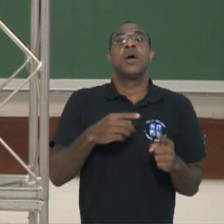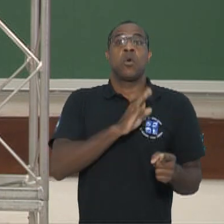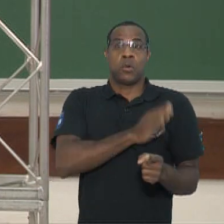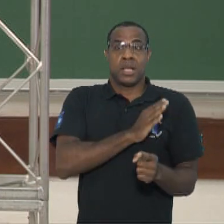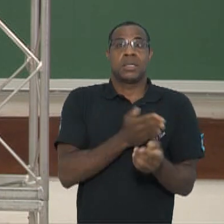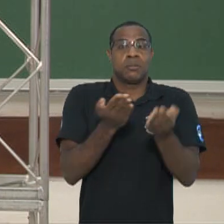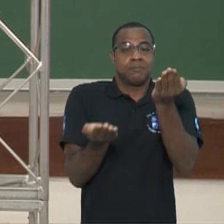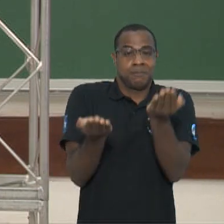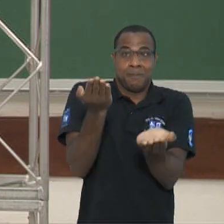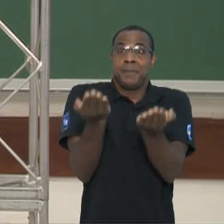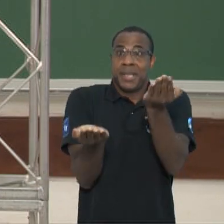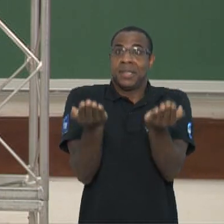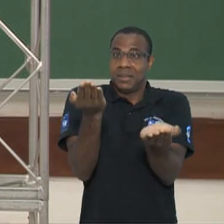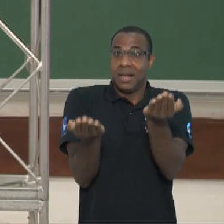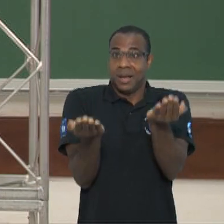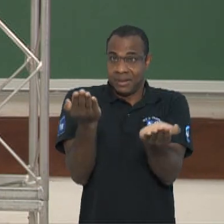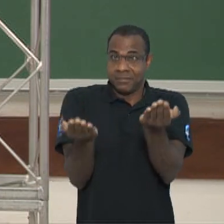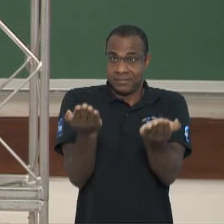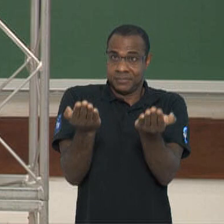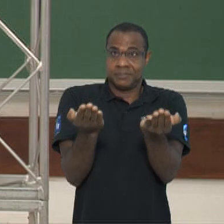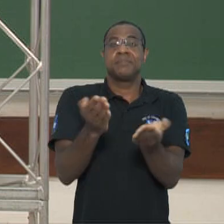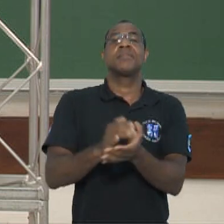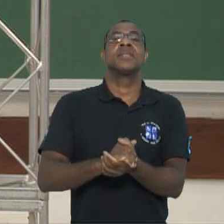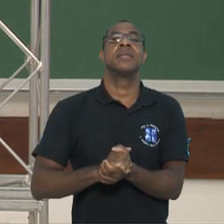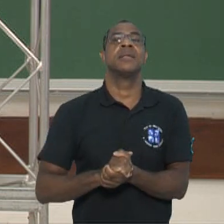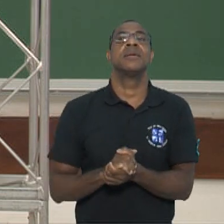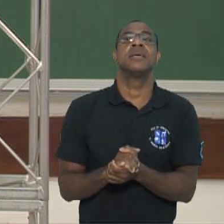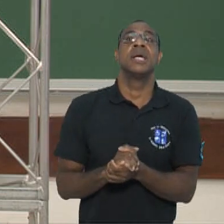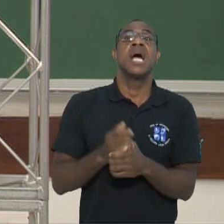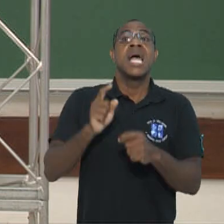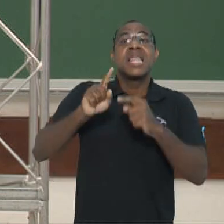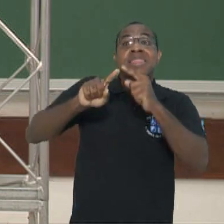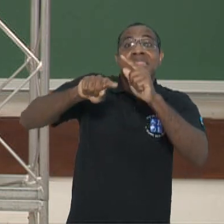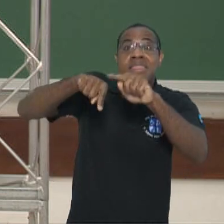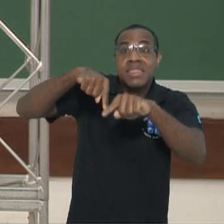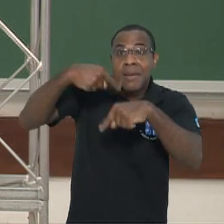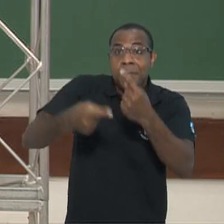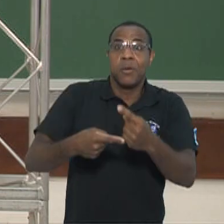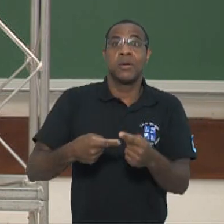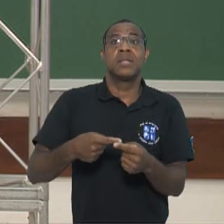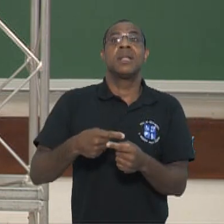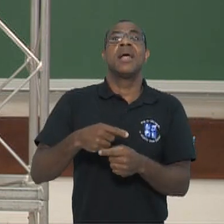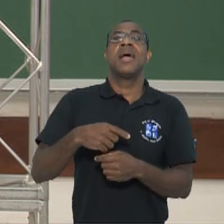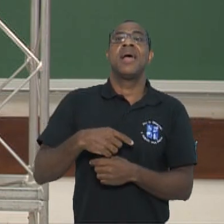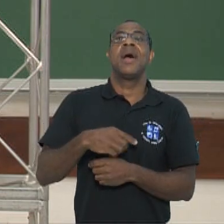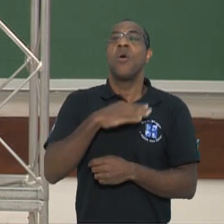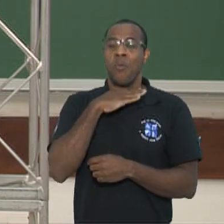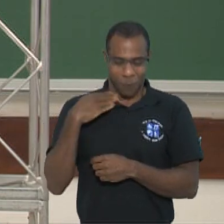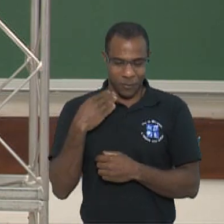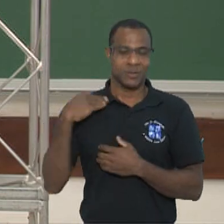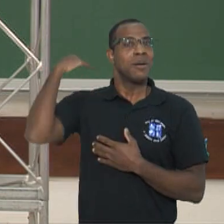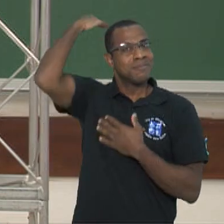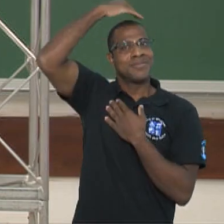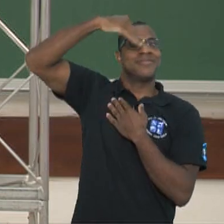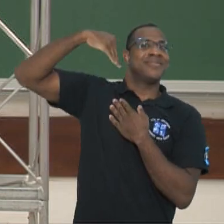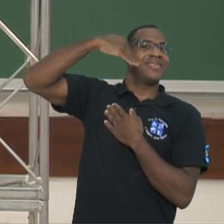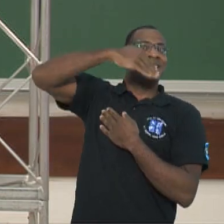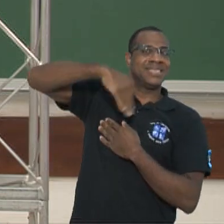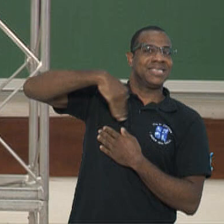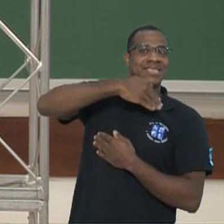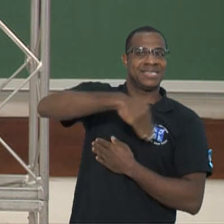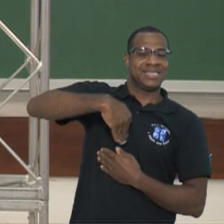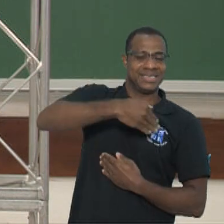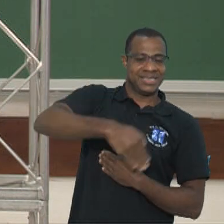da justiça, e depois disso, eles enfaixavam a múmia, e olha, ia faixas